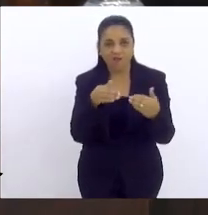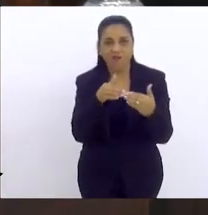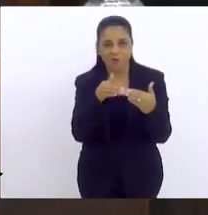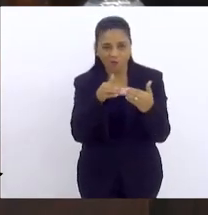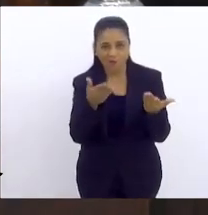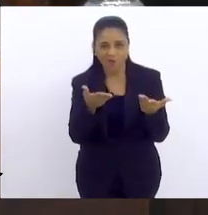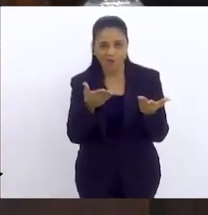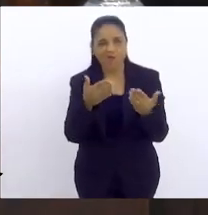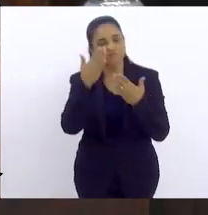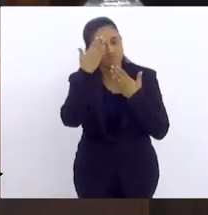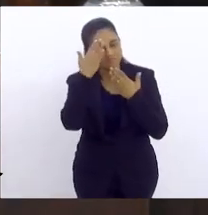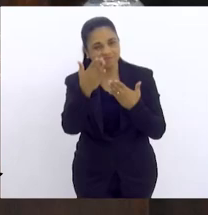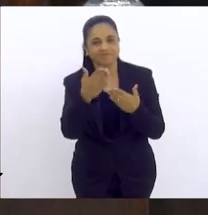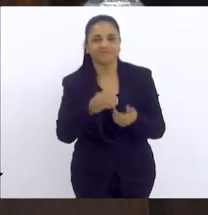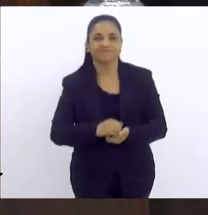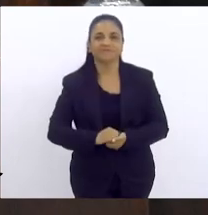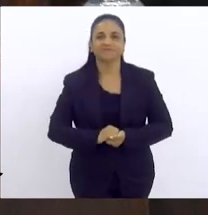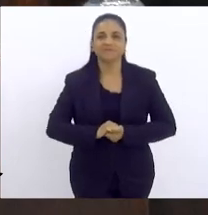senhor